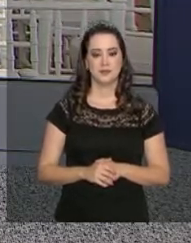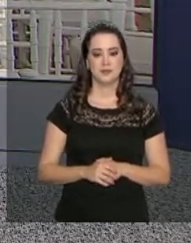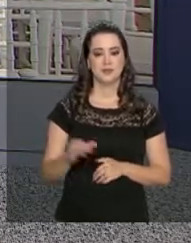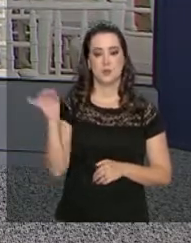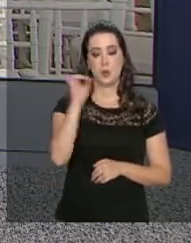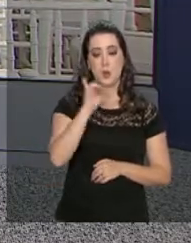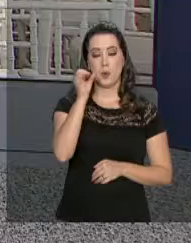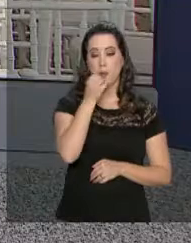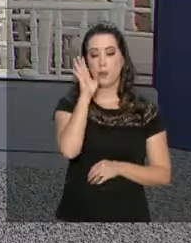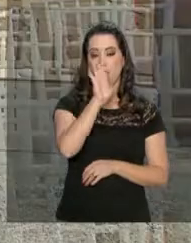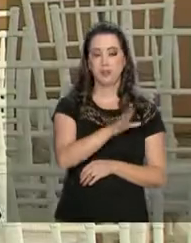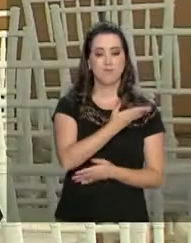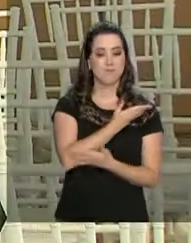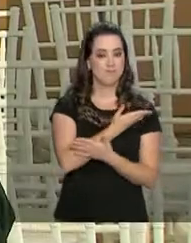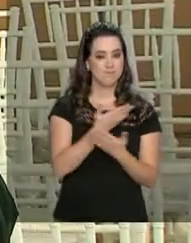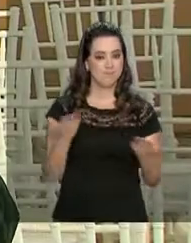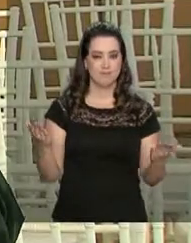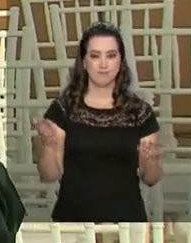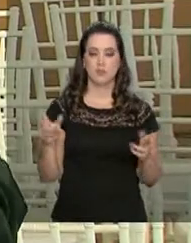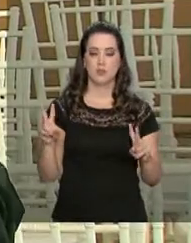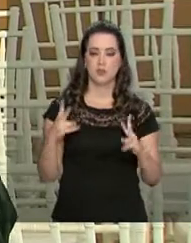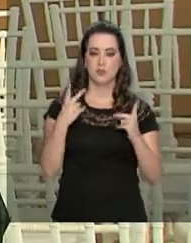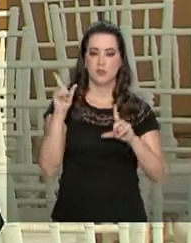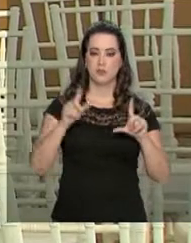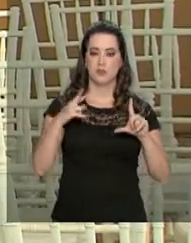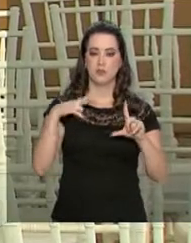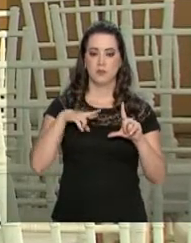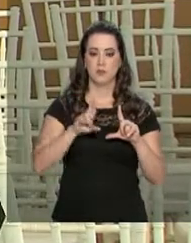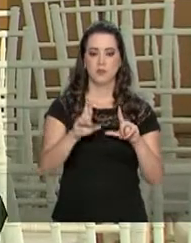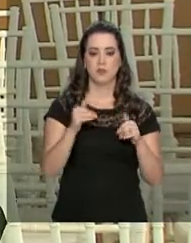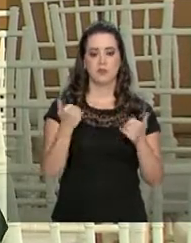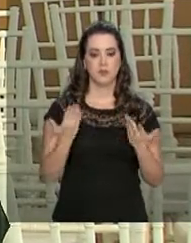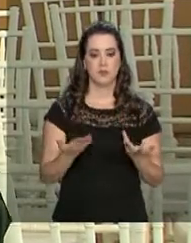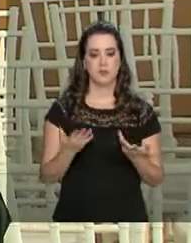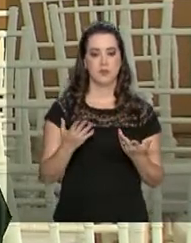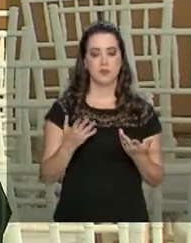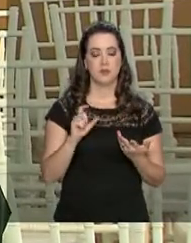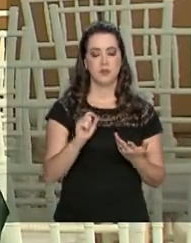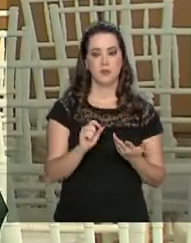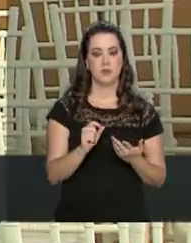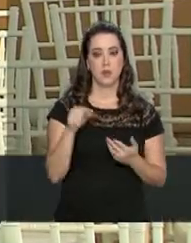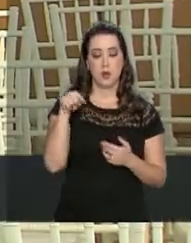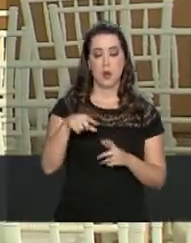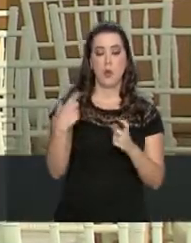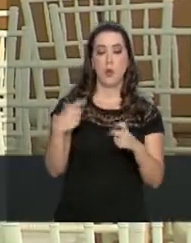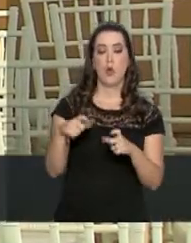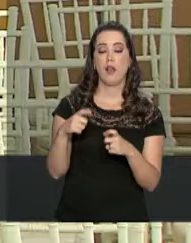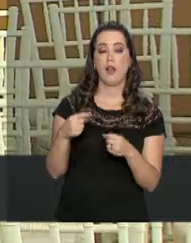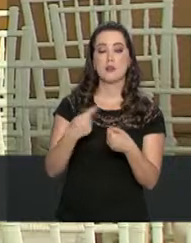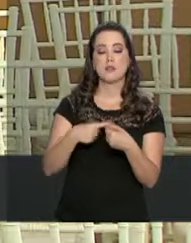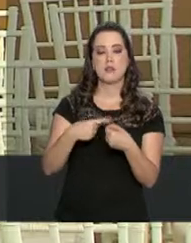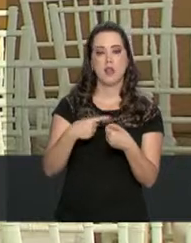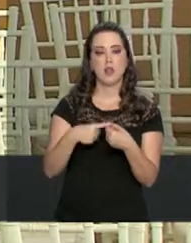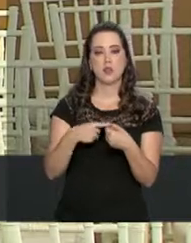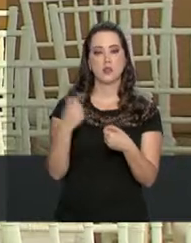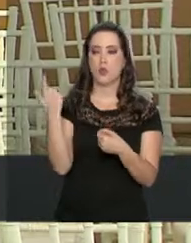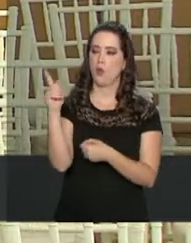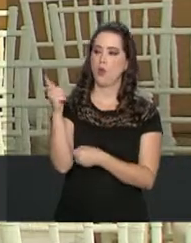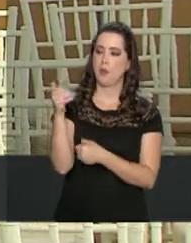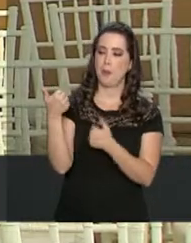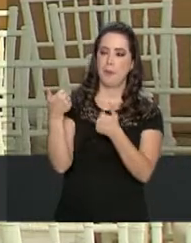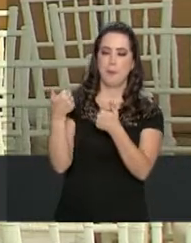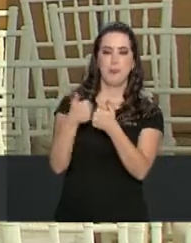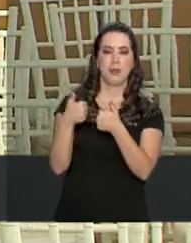Boa tarde, Roberto. Boa tarde a todos que nos acompanham aqui pela TVNBR. Bem, Aparecida de Goiânia é um município localizado na